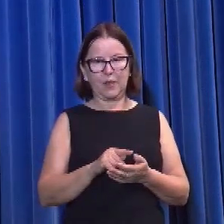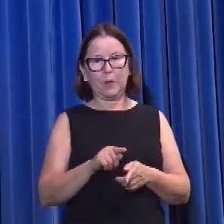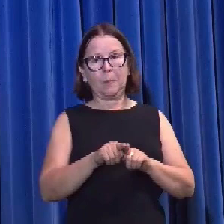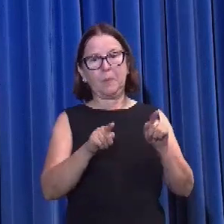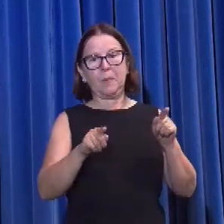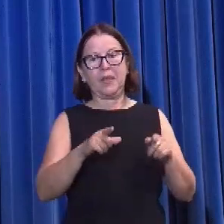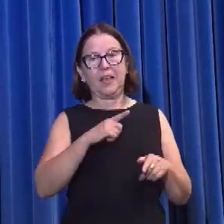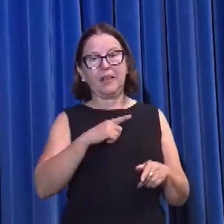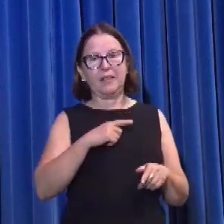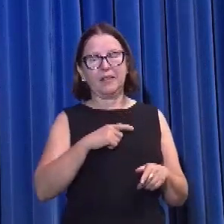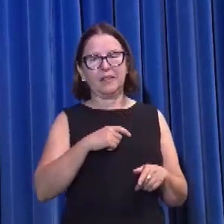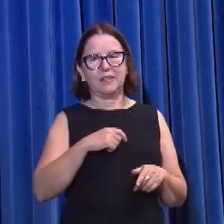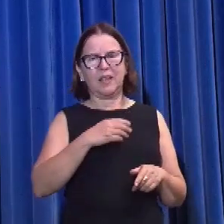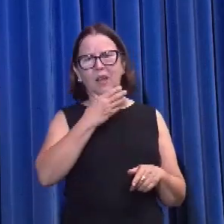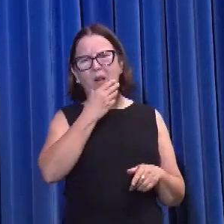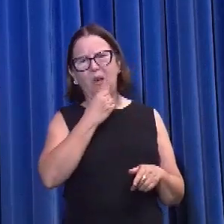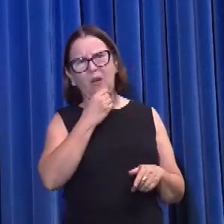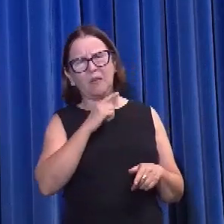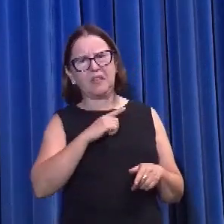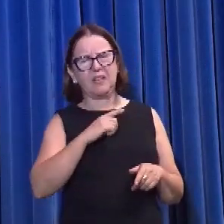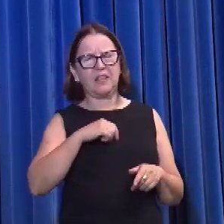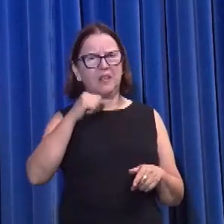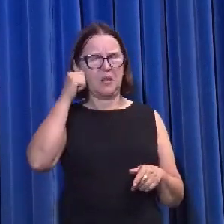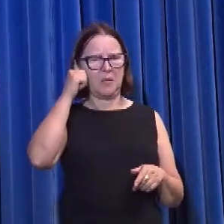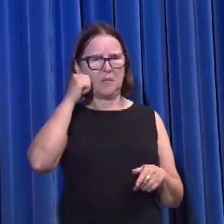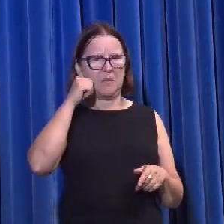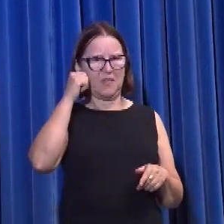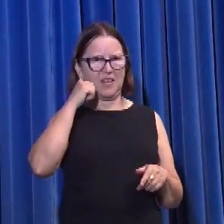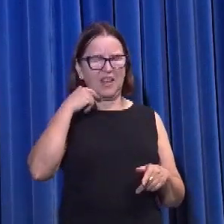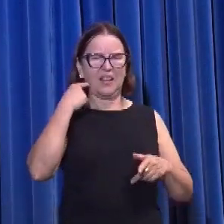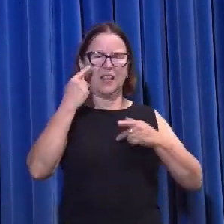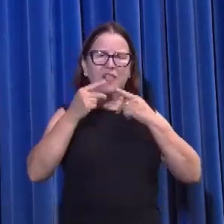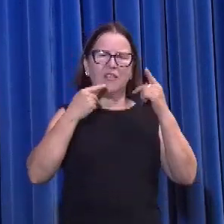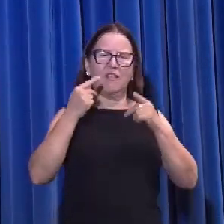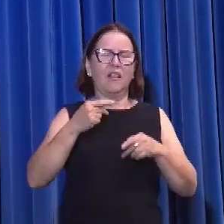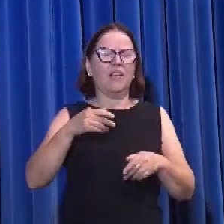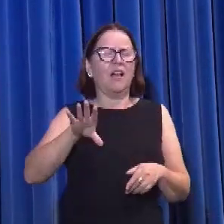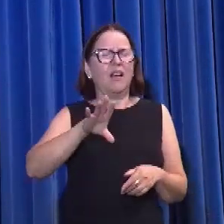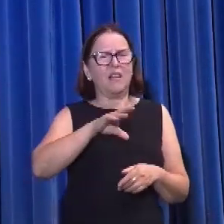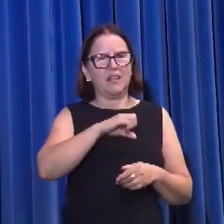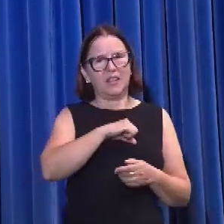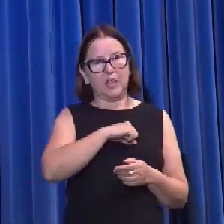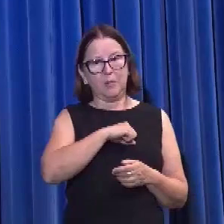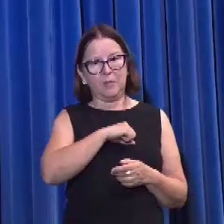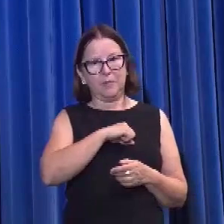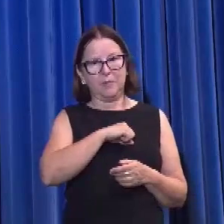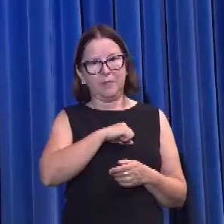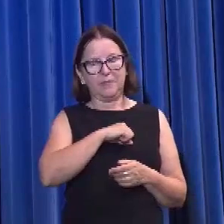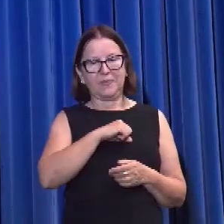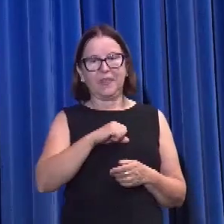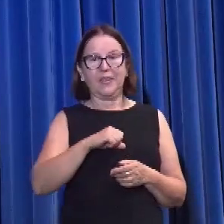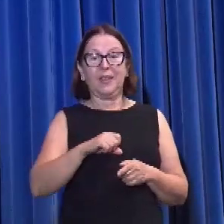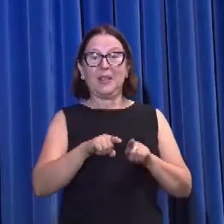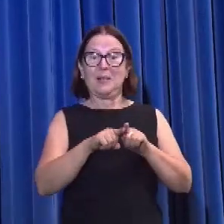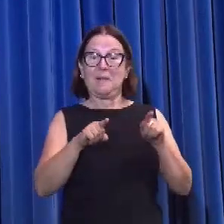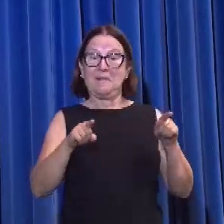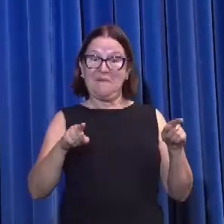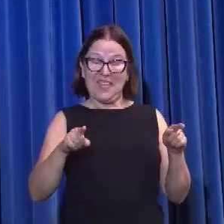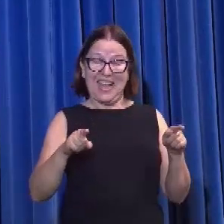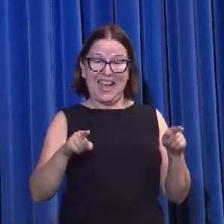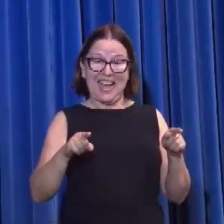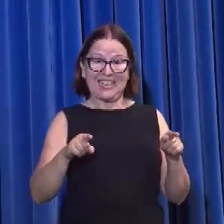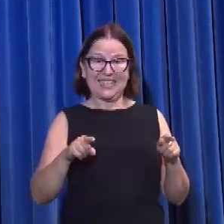mulheres, quanto mais maravilhosas elas são quando ditas pelo Senhor Jesus Cristo, como